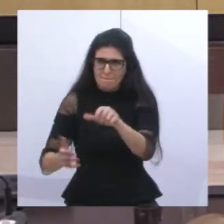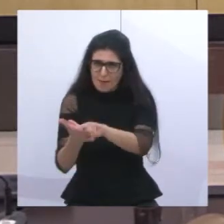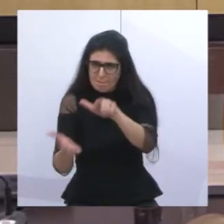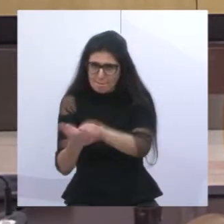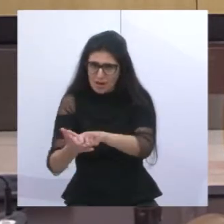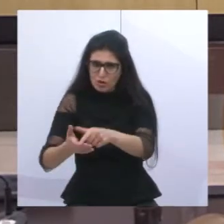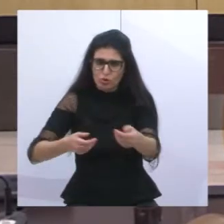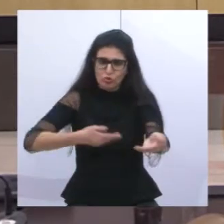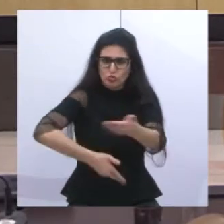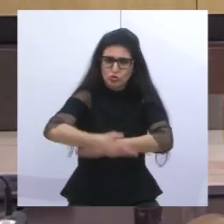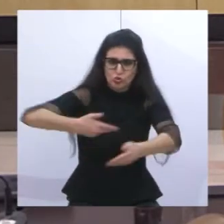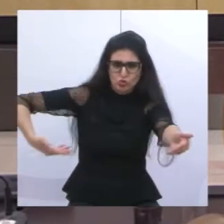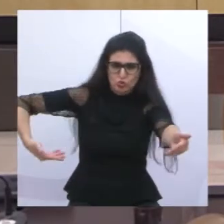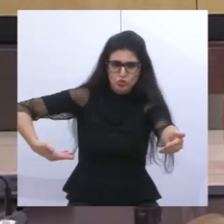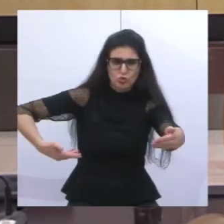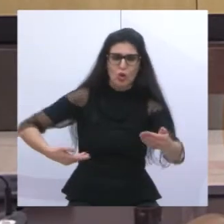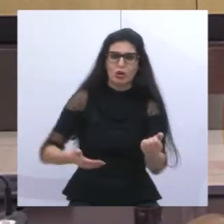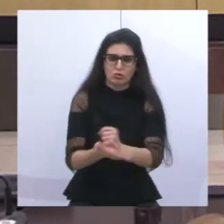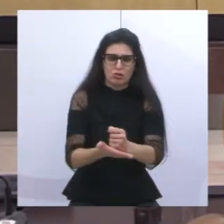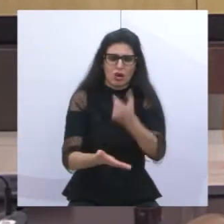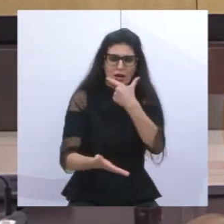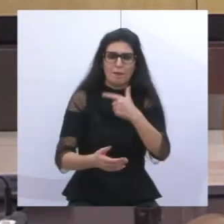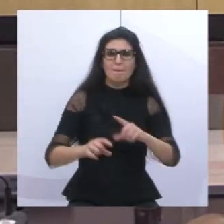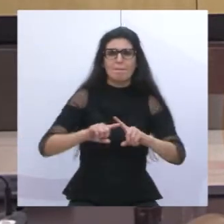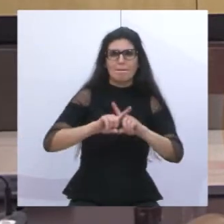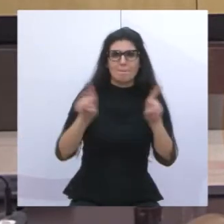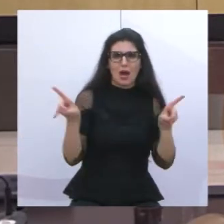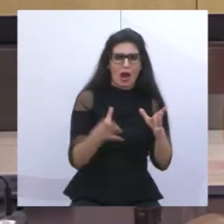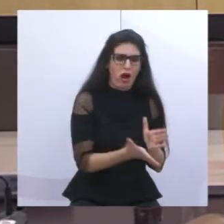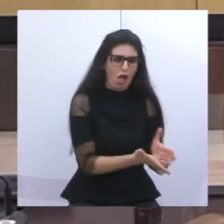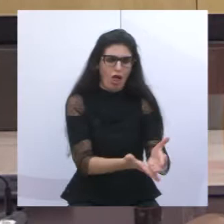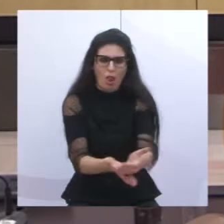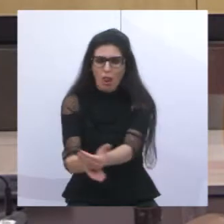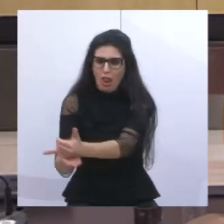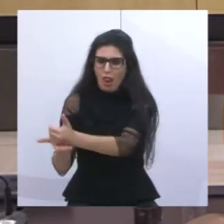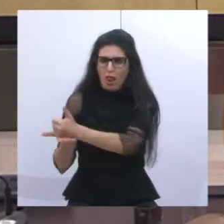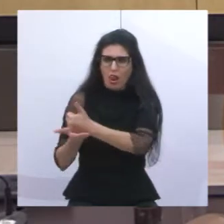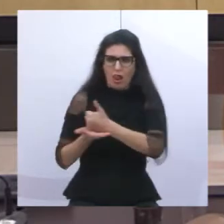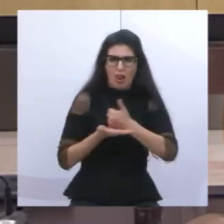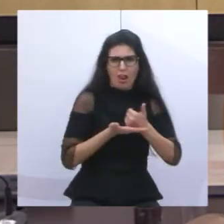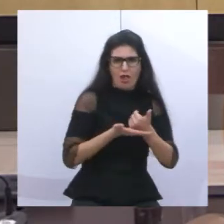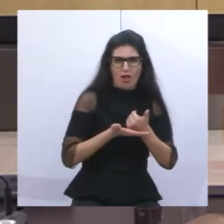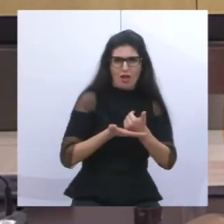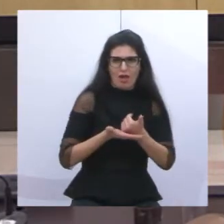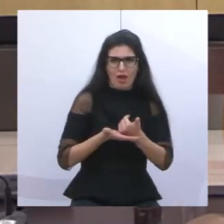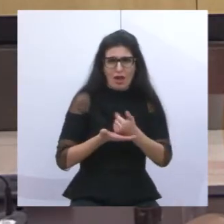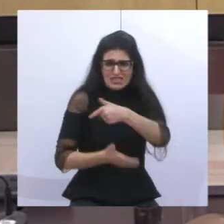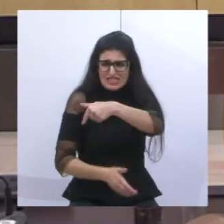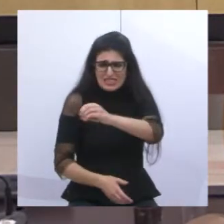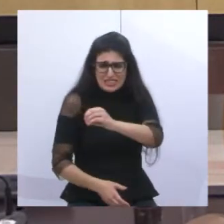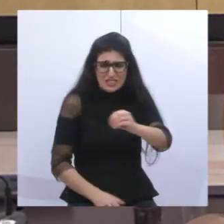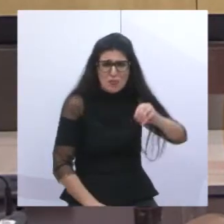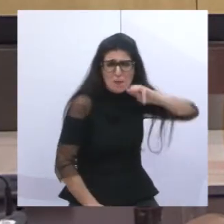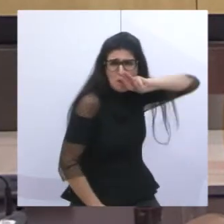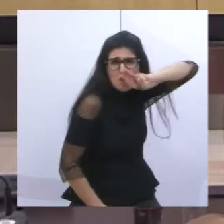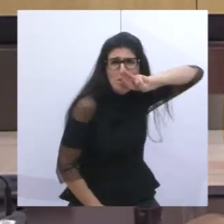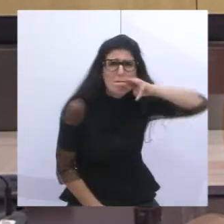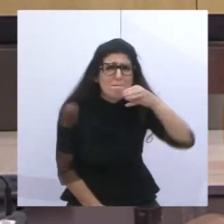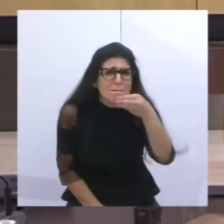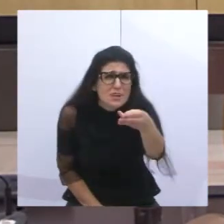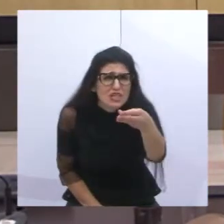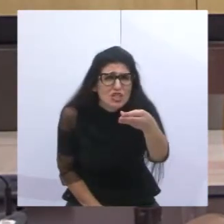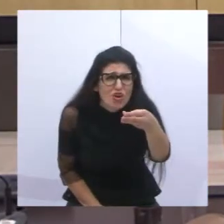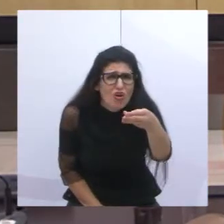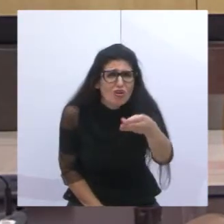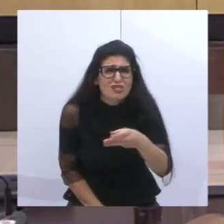o orçamento da saúde de São José dos Campos equivale à arrecadação do município de Jacareí. Verdade. 700 milhões é o que a